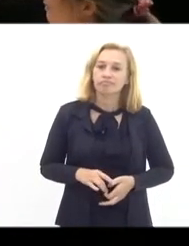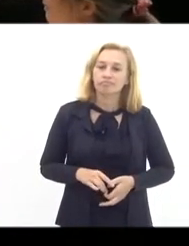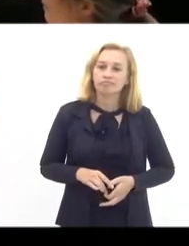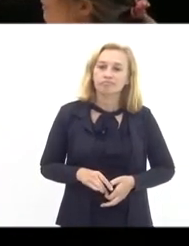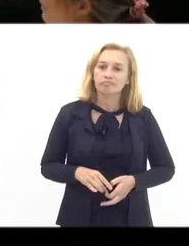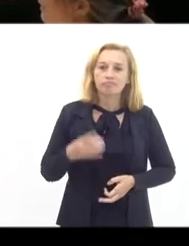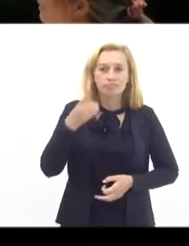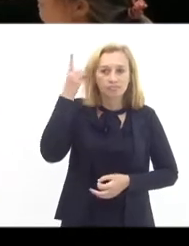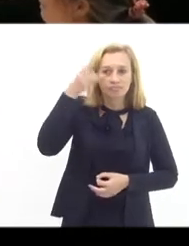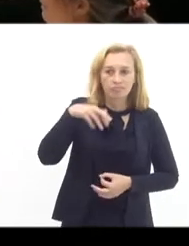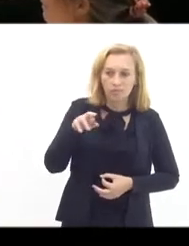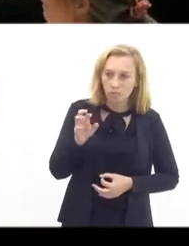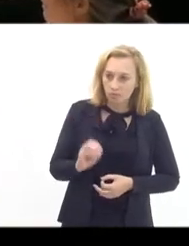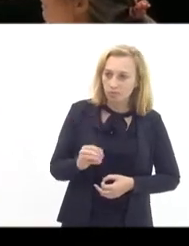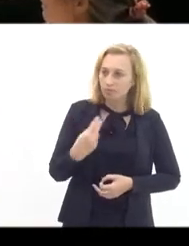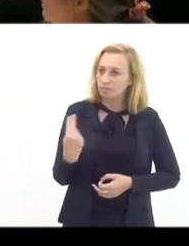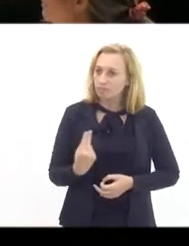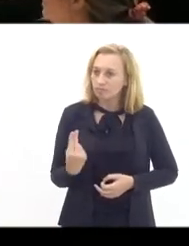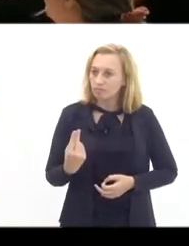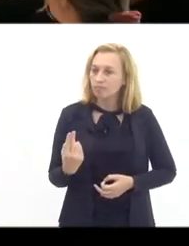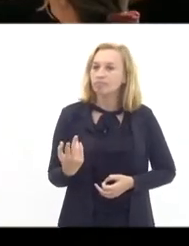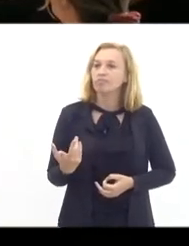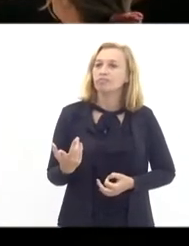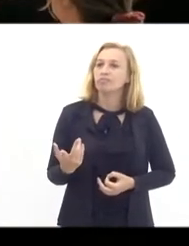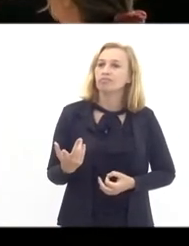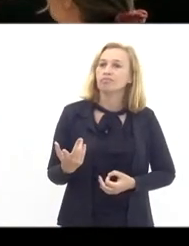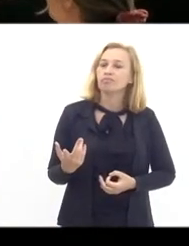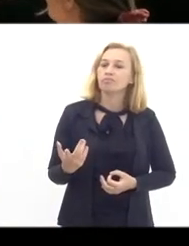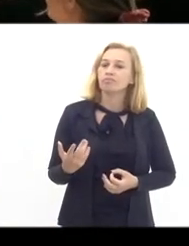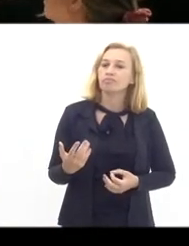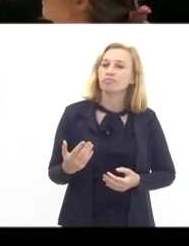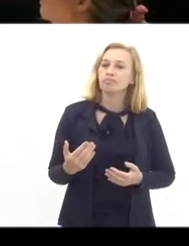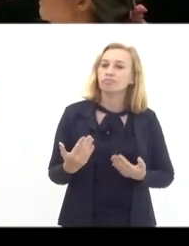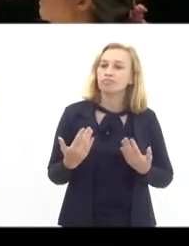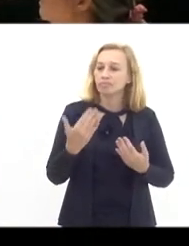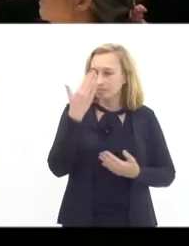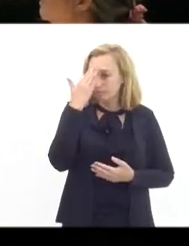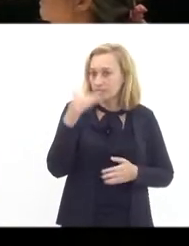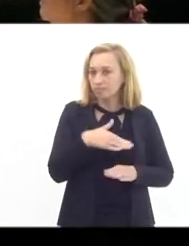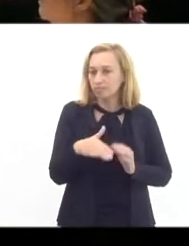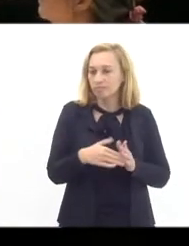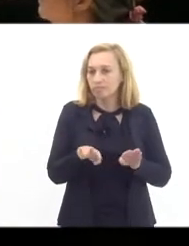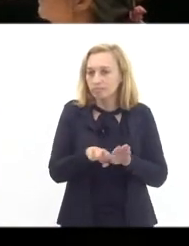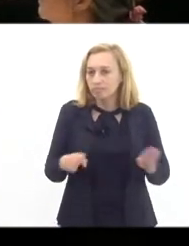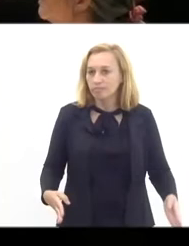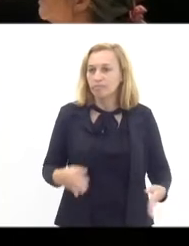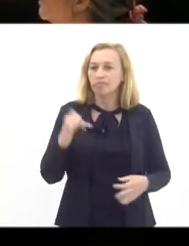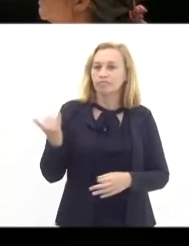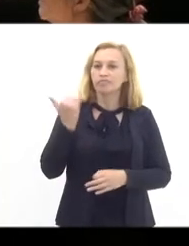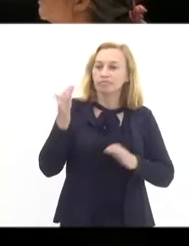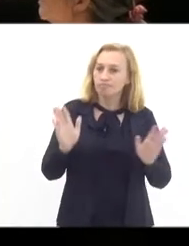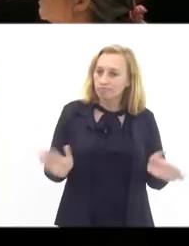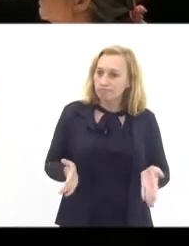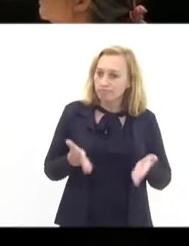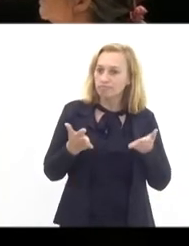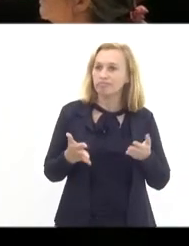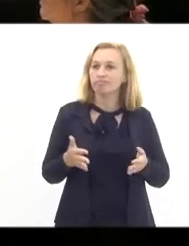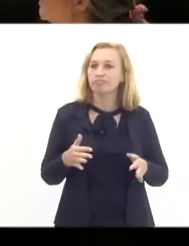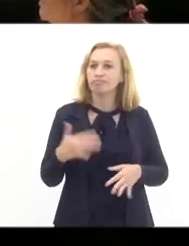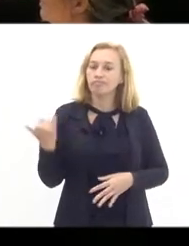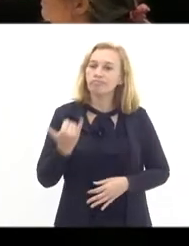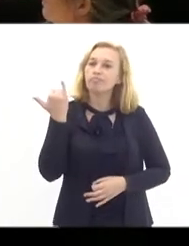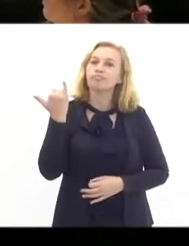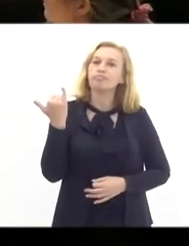Deputado Ronaldo, em seu nome, cumprimento aqui toda a mesa. Quero dizer a importância dessa iniciativa, a